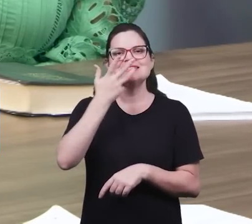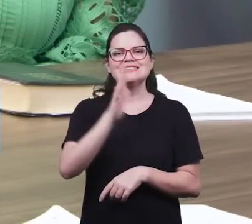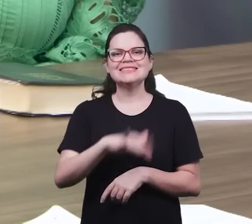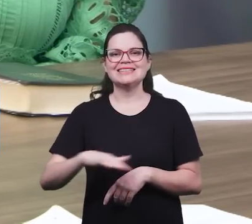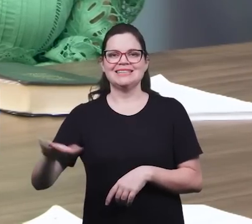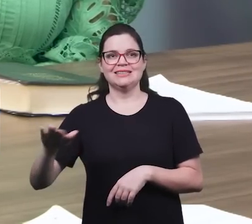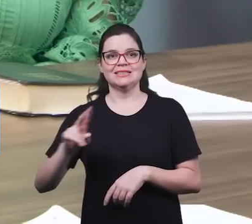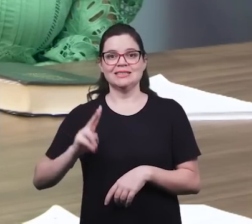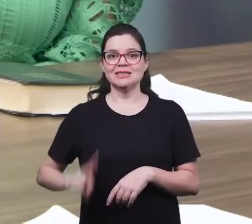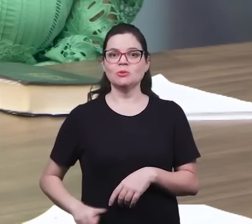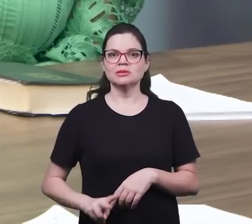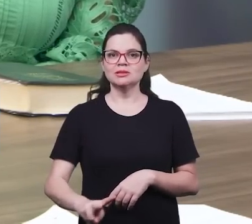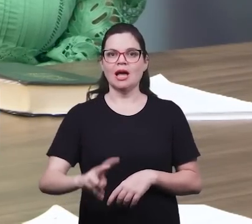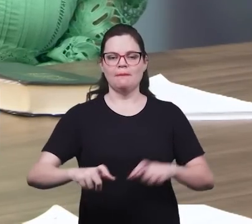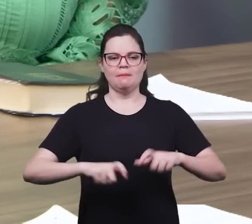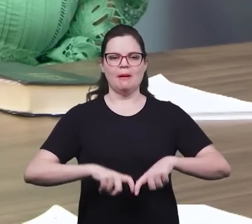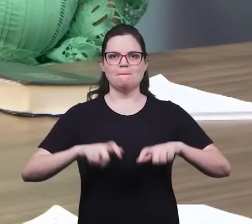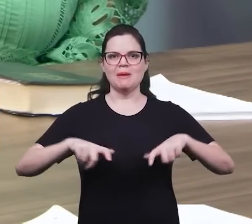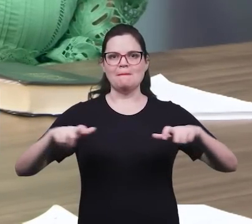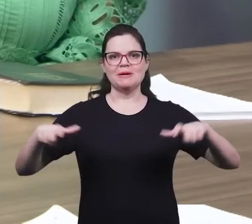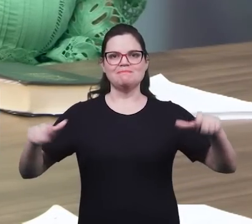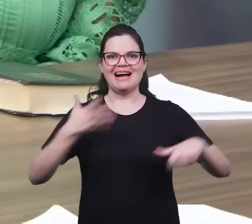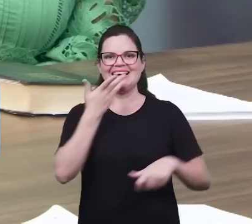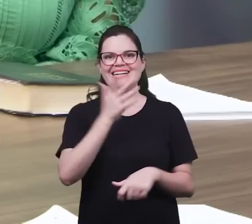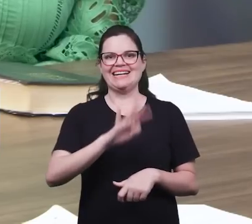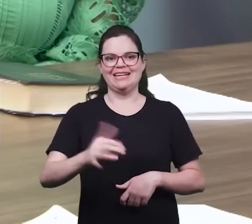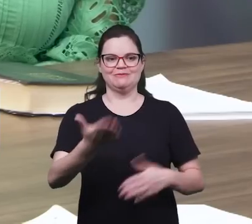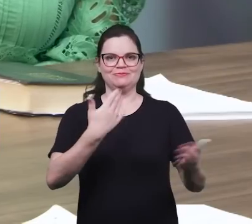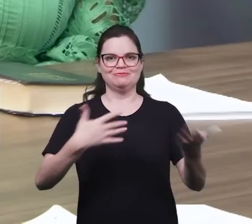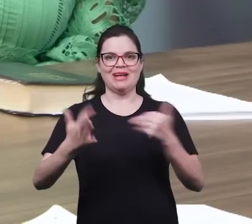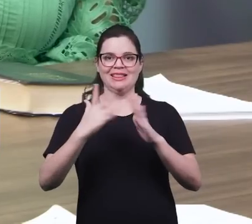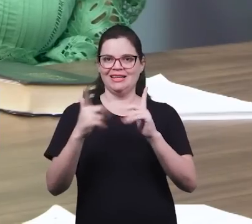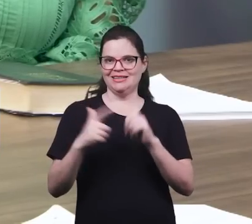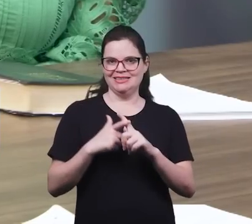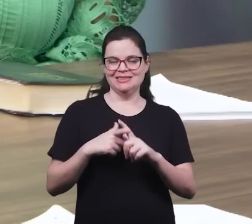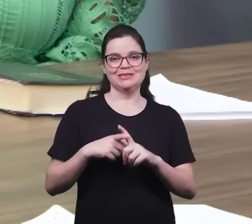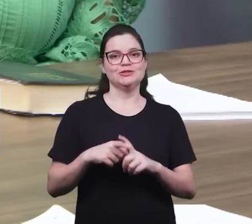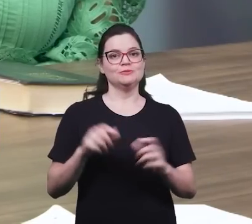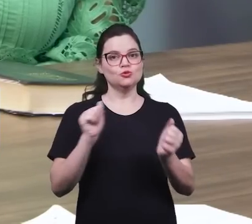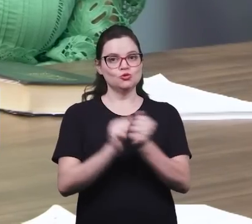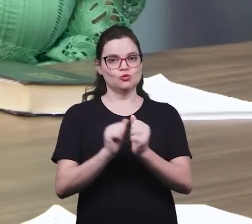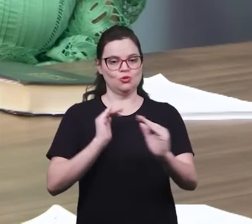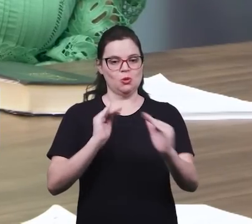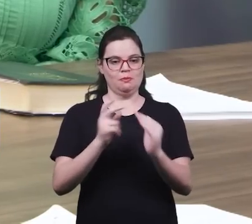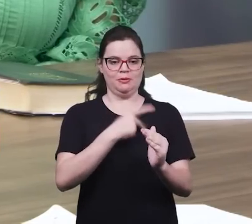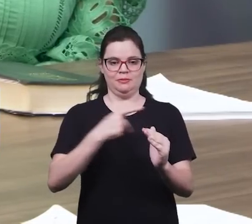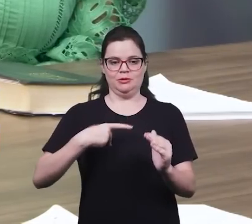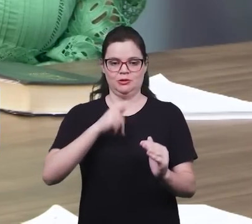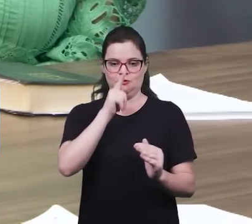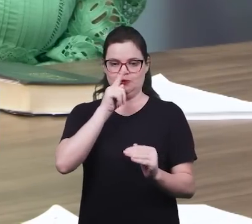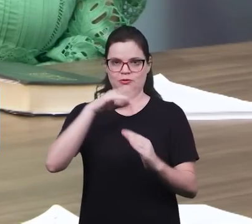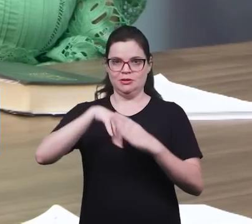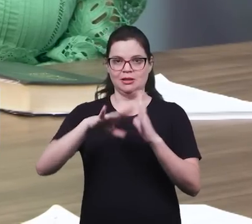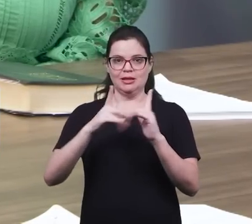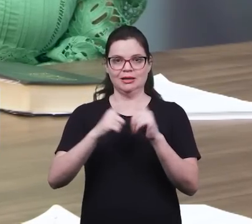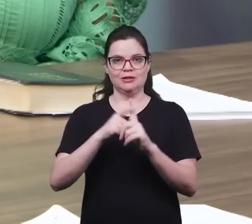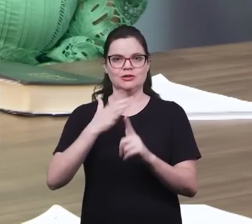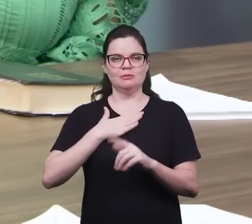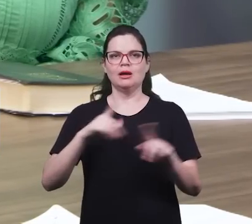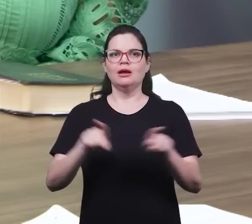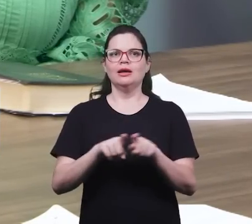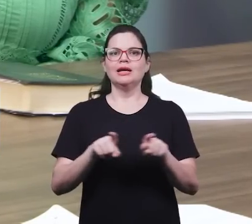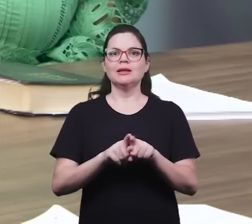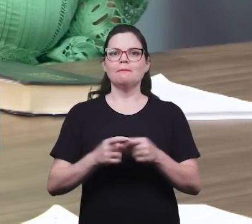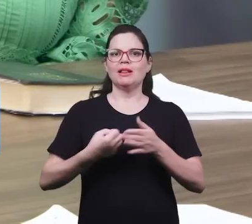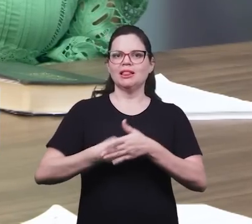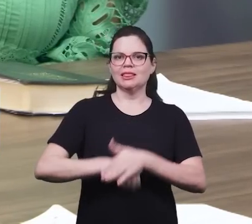um crescimento do trabalho com as crianças quando o pastor Gilson estava conosco. E aí, e de nascimentos também, né?